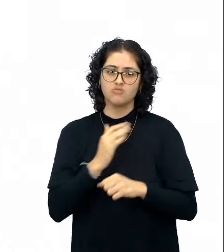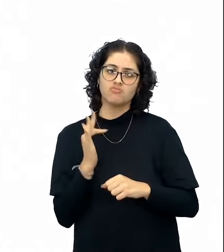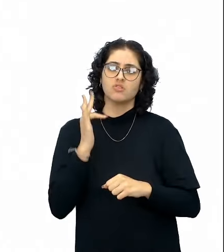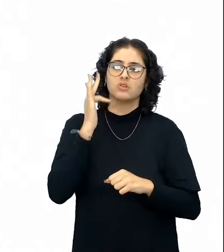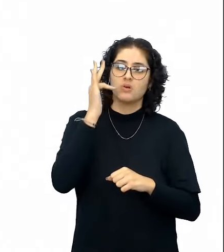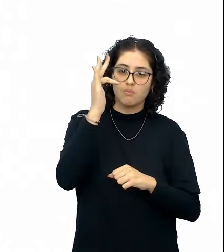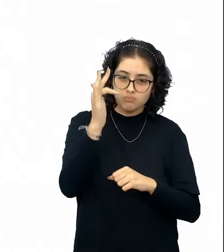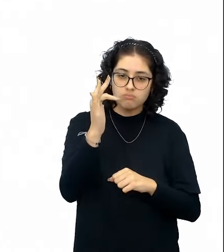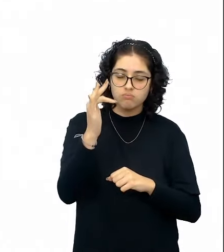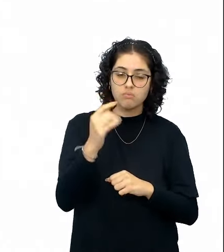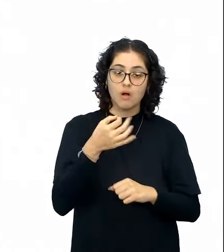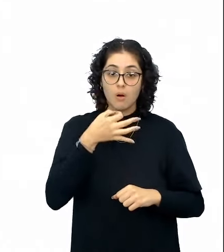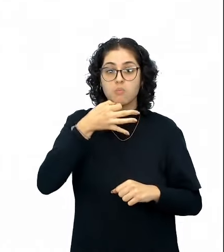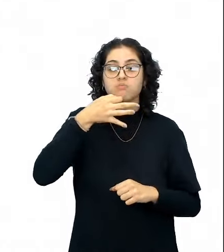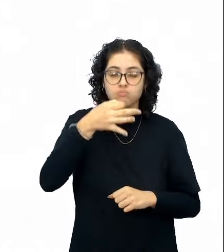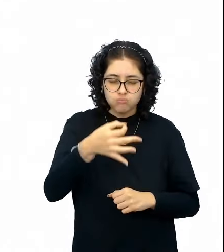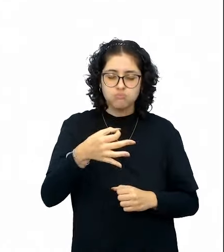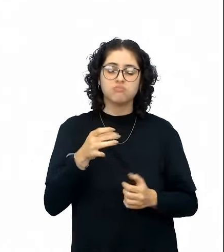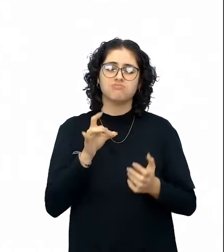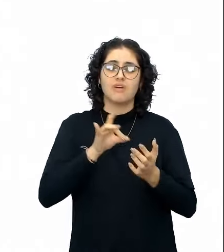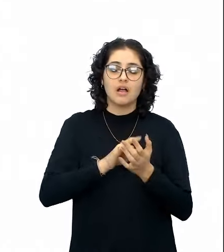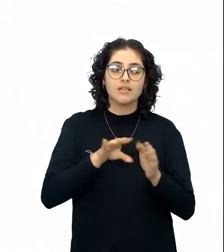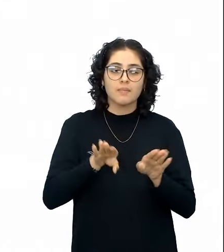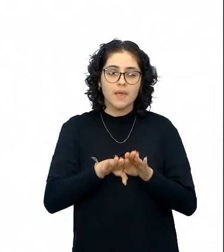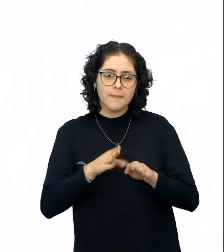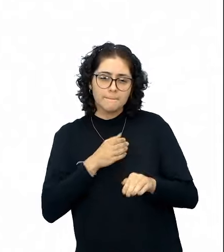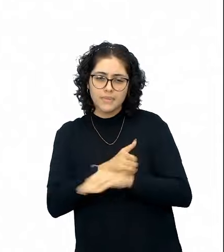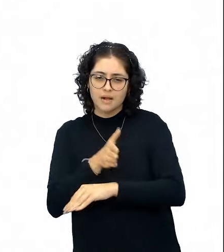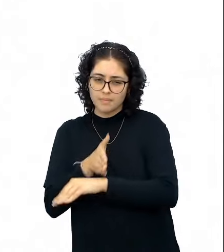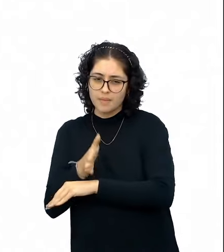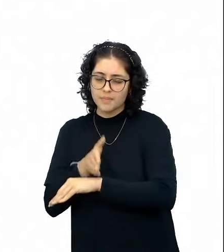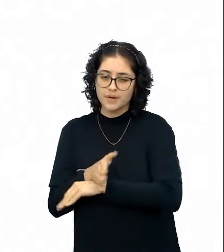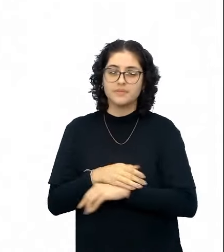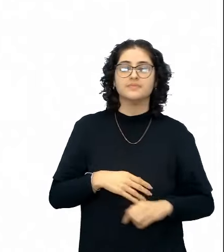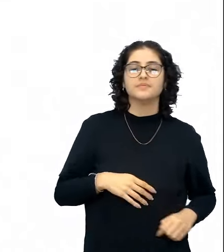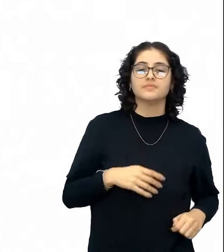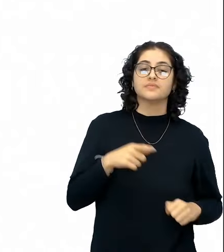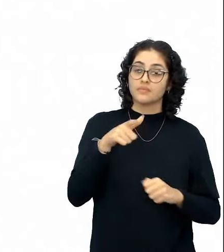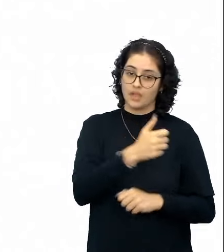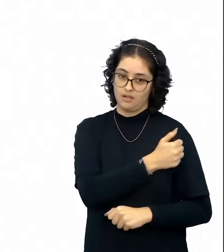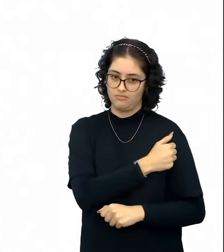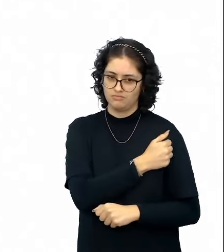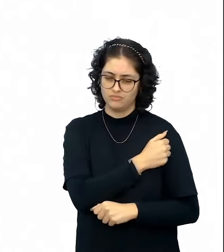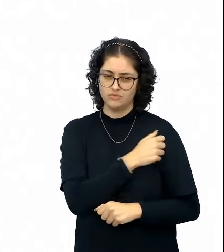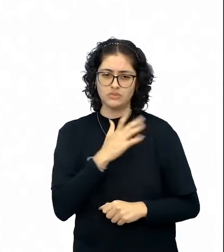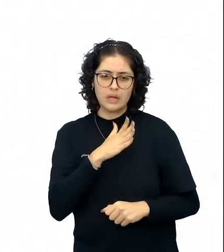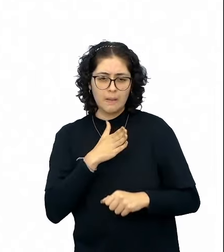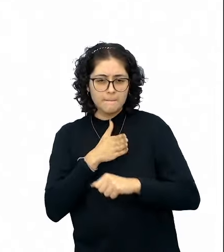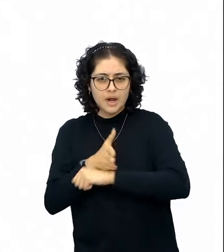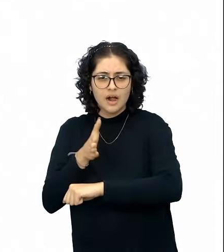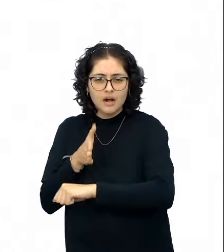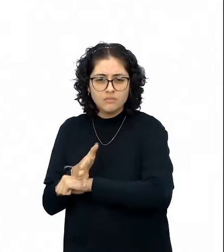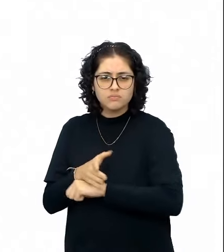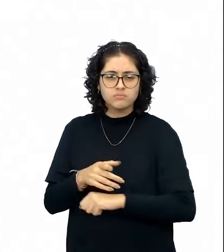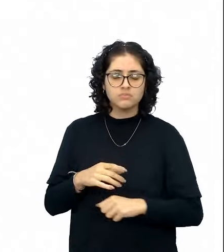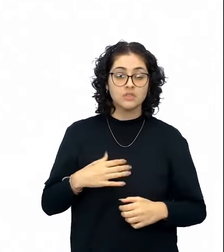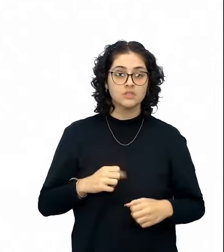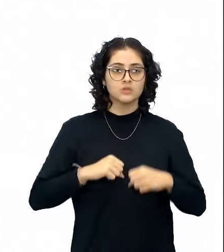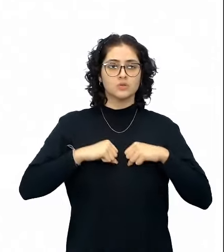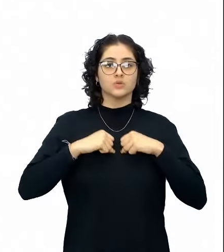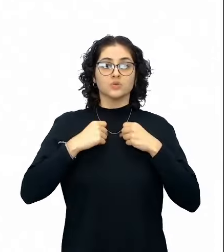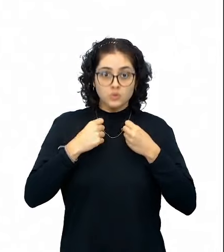e principalmente, participativos. Quando o aluno está atuando, ele está se tornando cada vez mais seguro